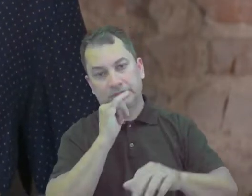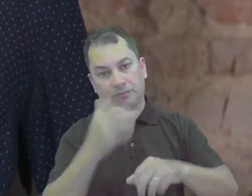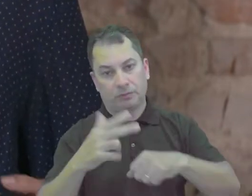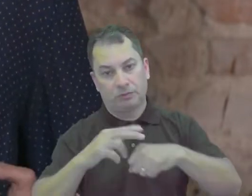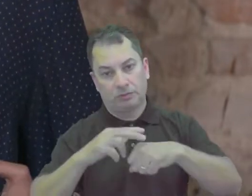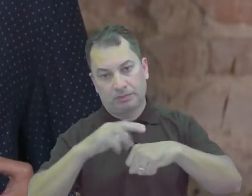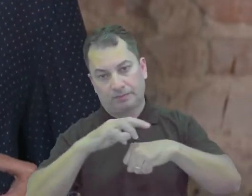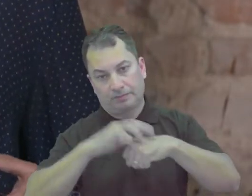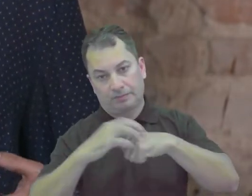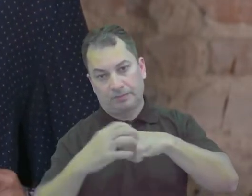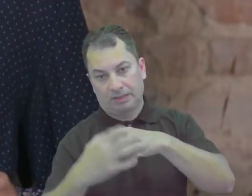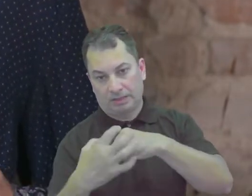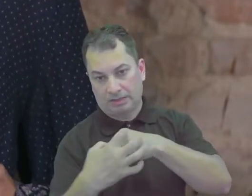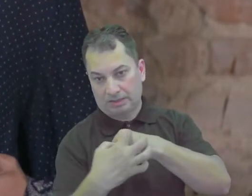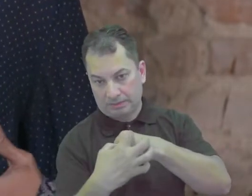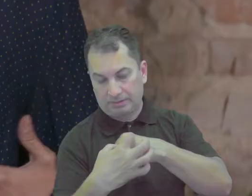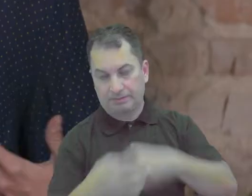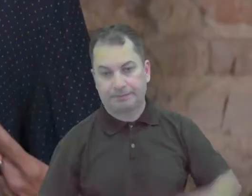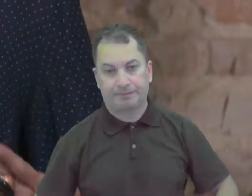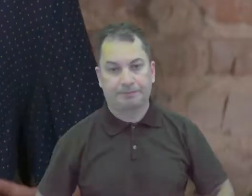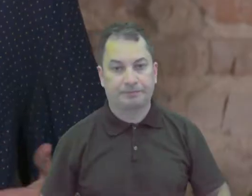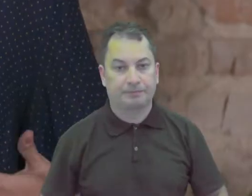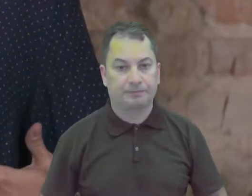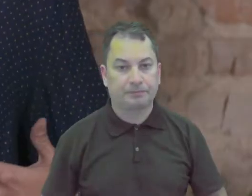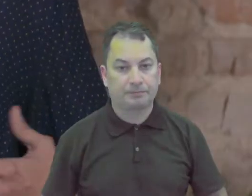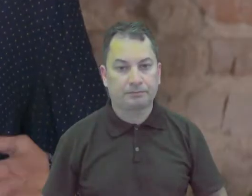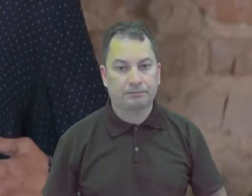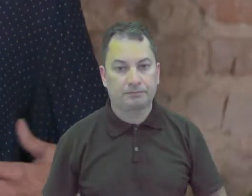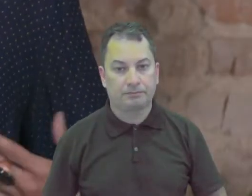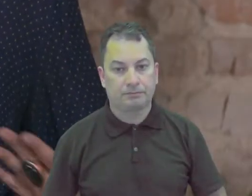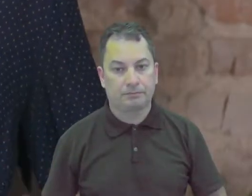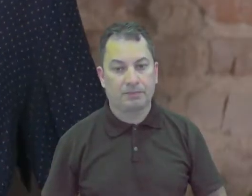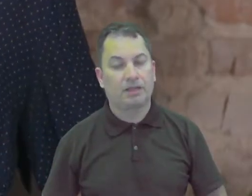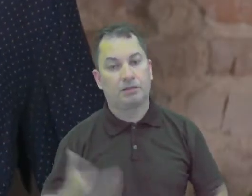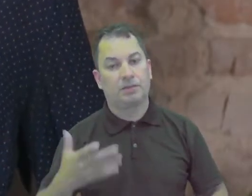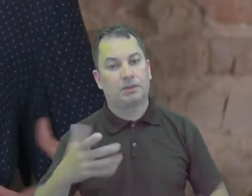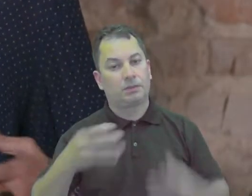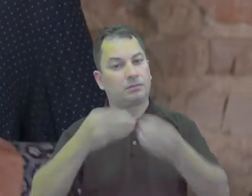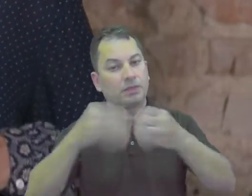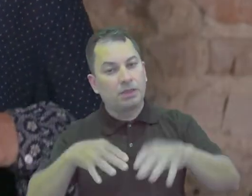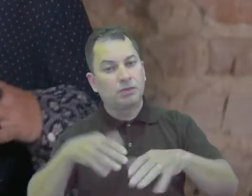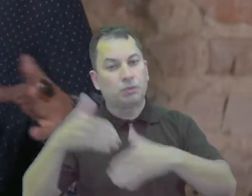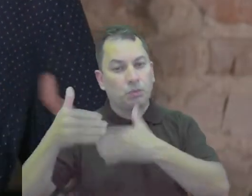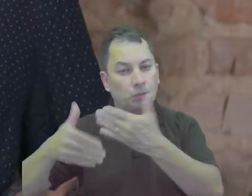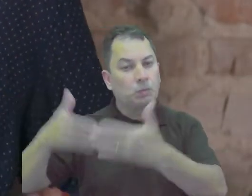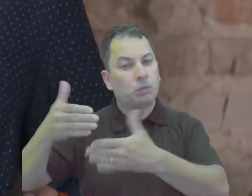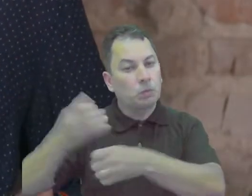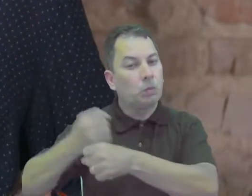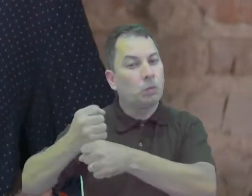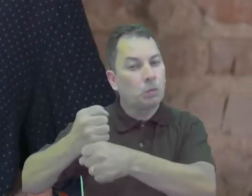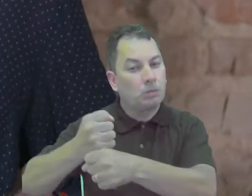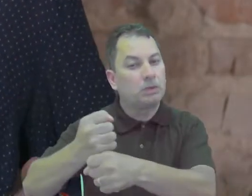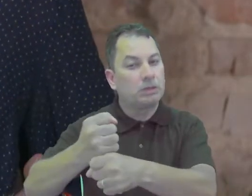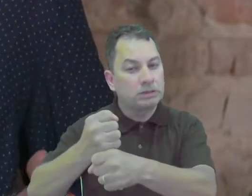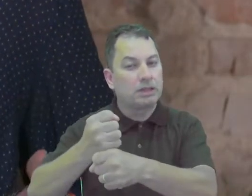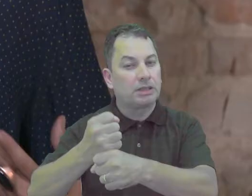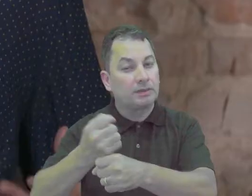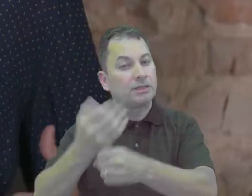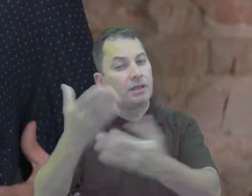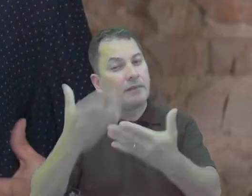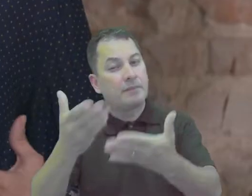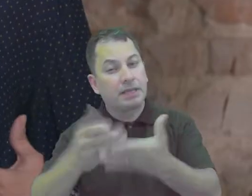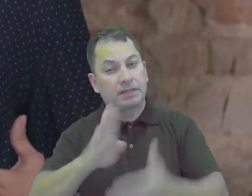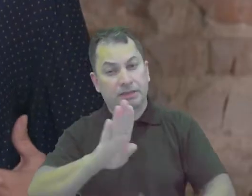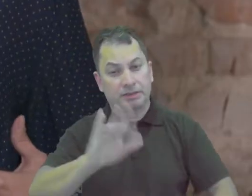biodiversidade também, a gente tem nesses impactos indiretos ao longo do tempo, a gente vai tendo perda de biodiversidade